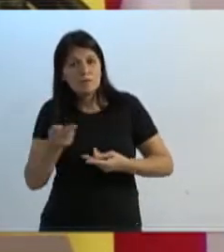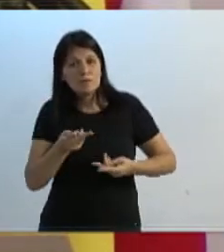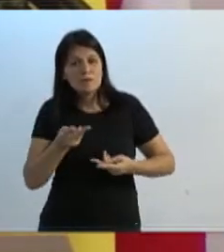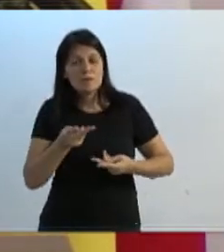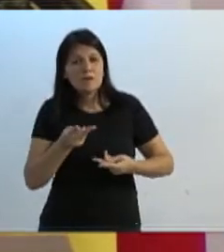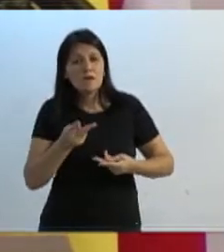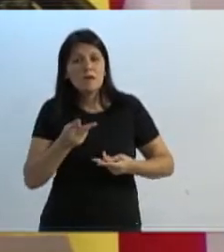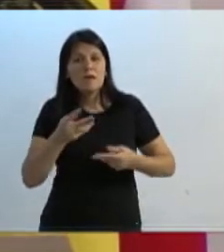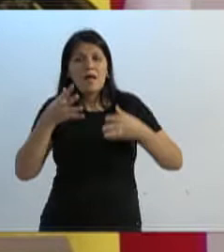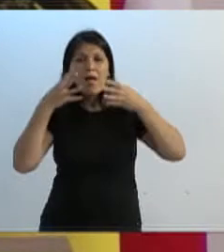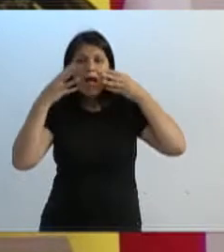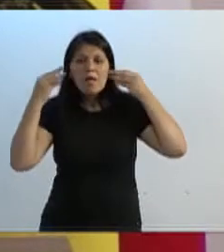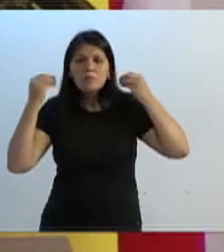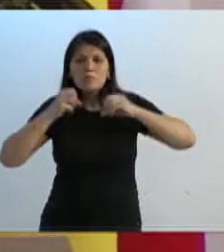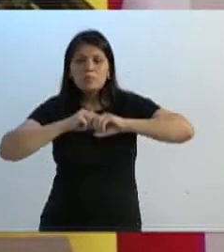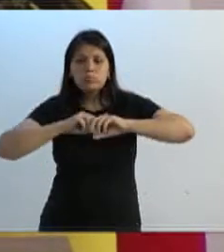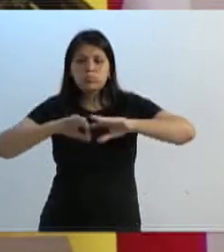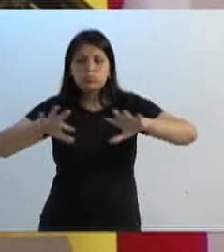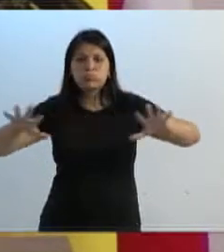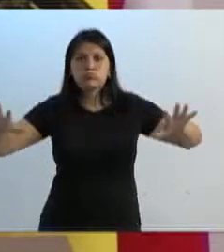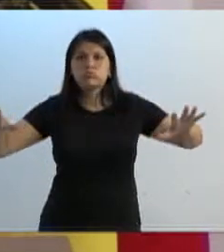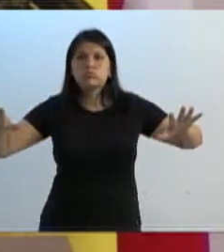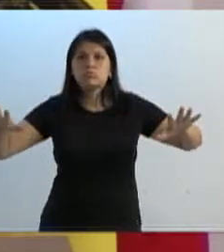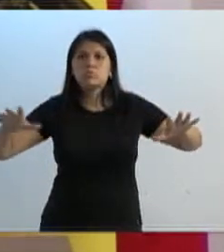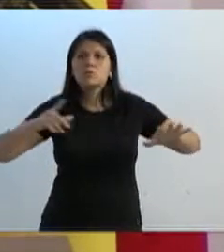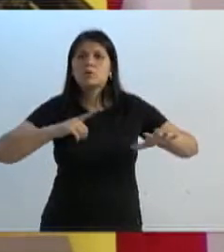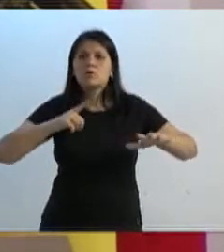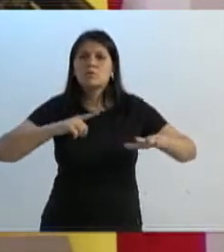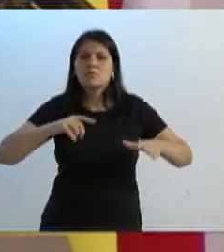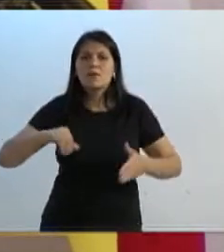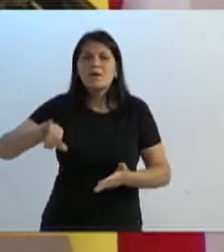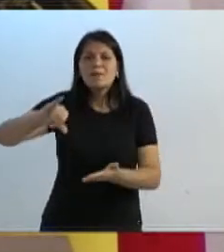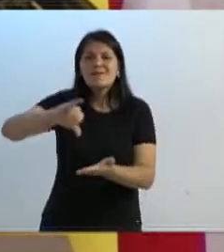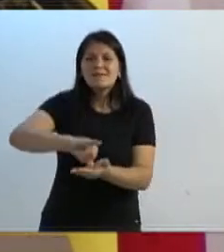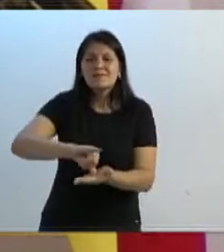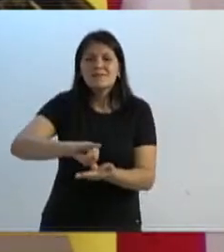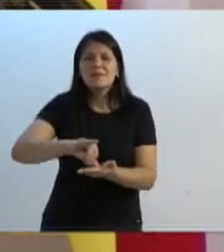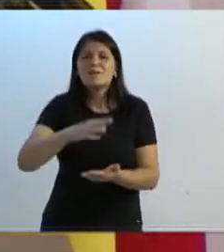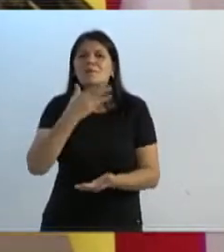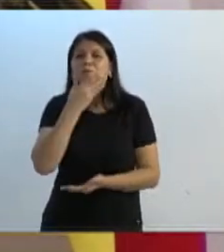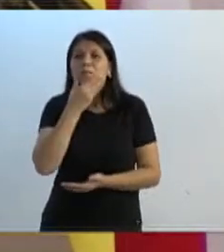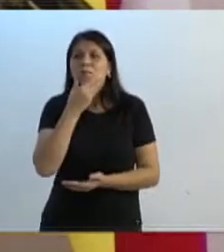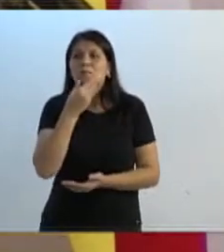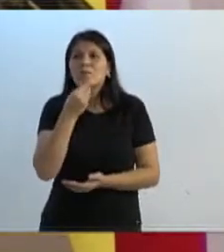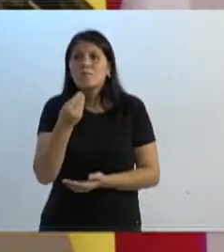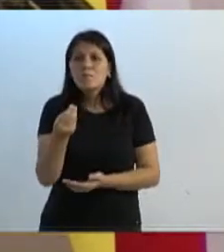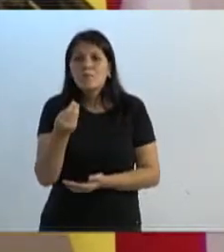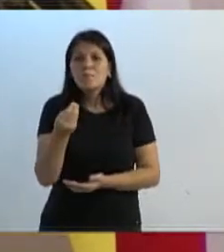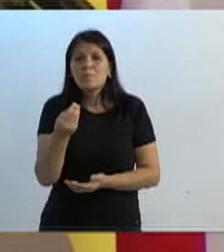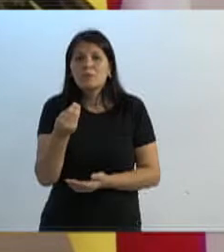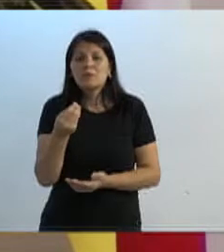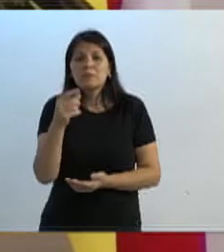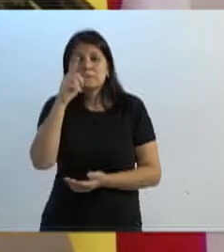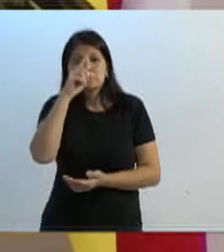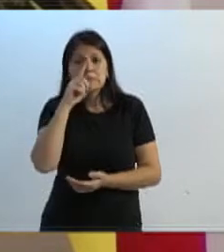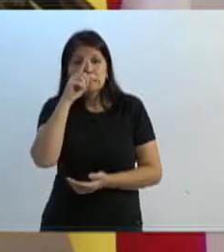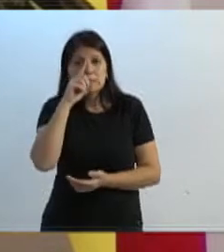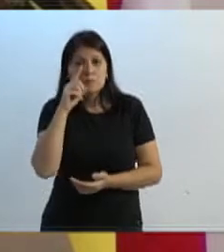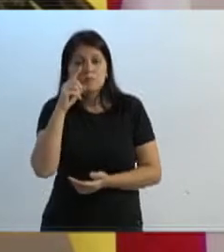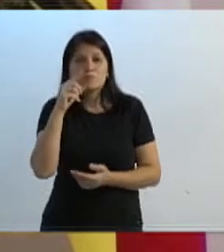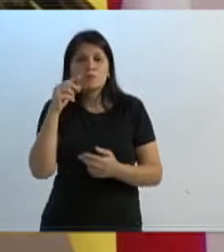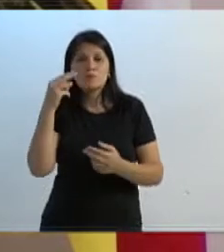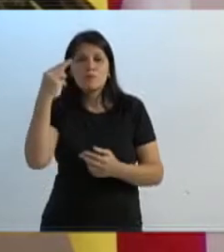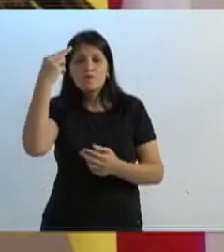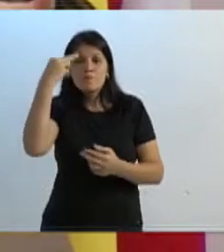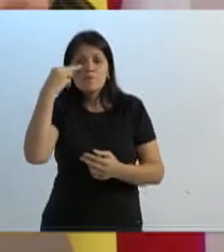de gato na cidade. Existe um caso na região central, onde o senhor está com risco, na visão dele, de uma doença que